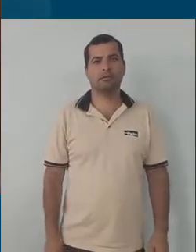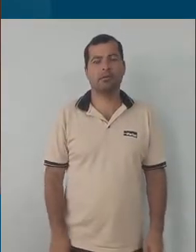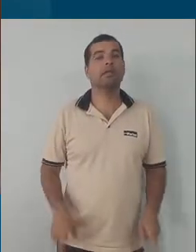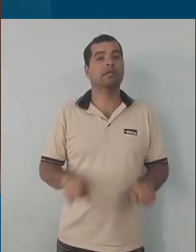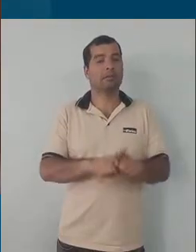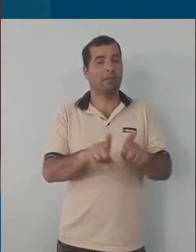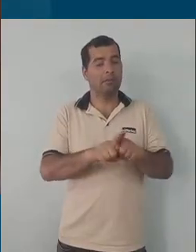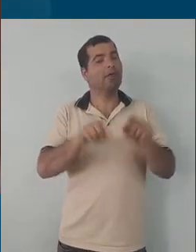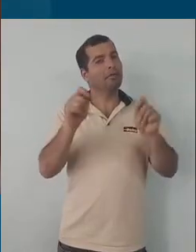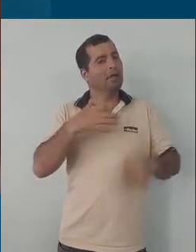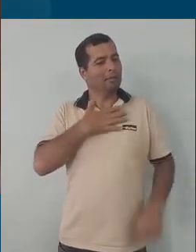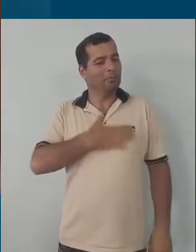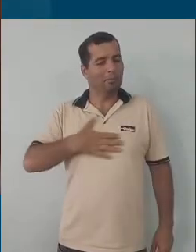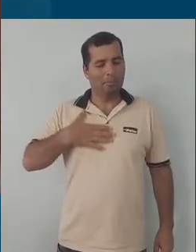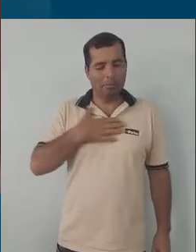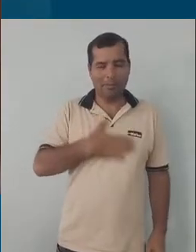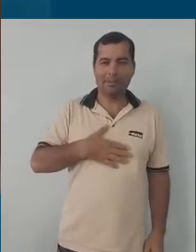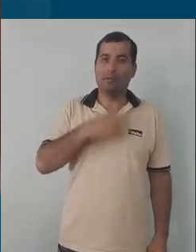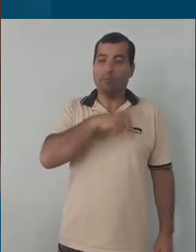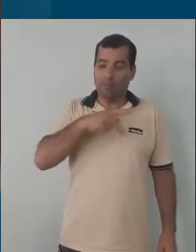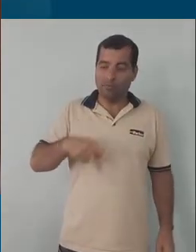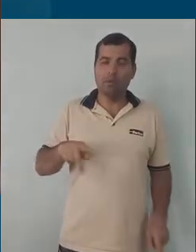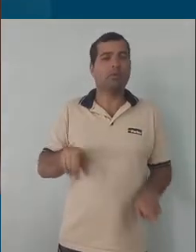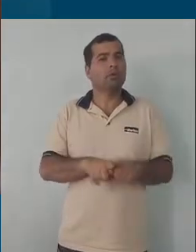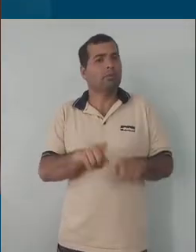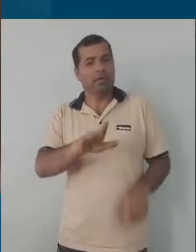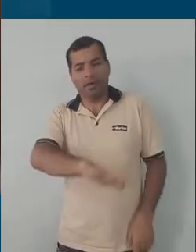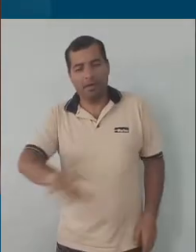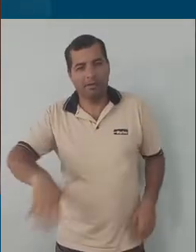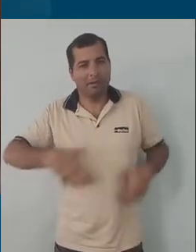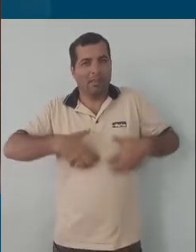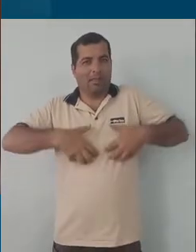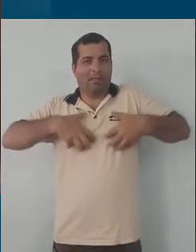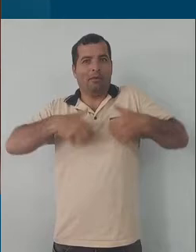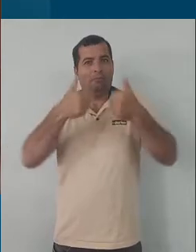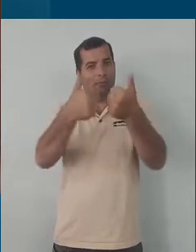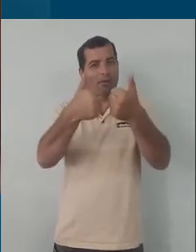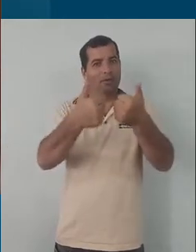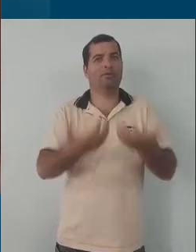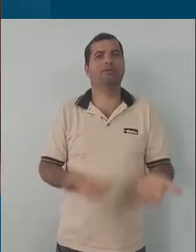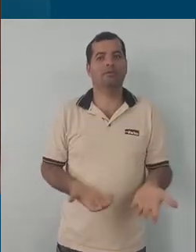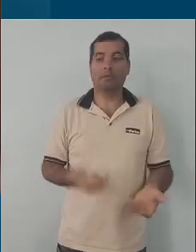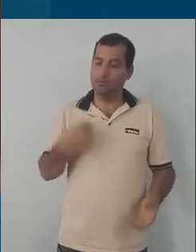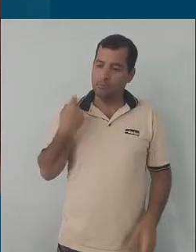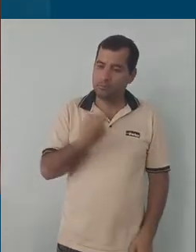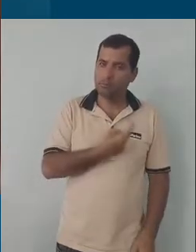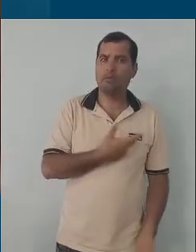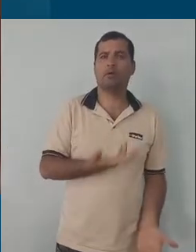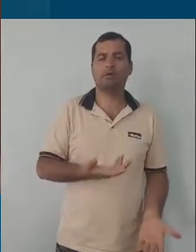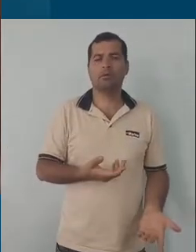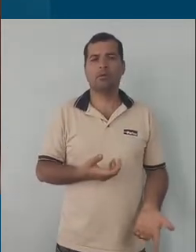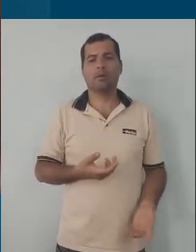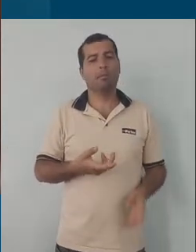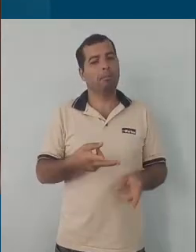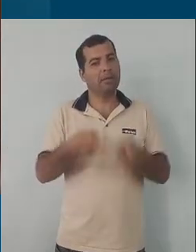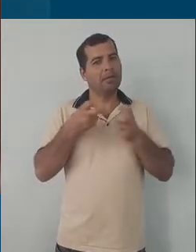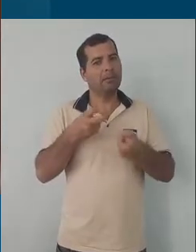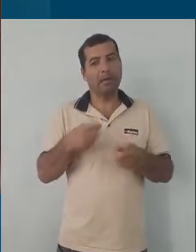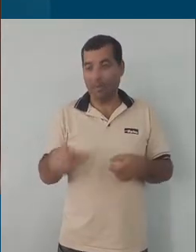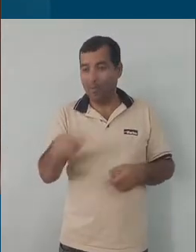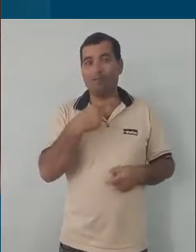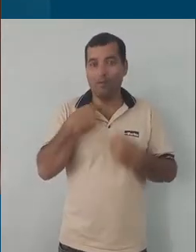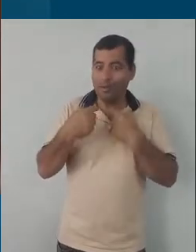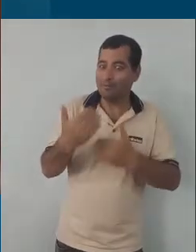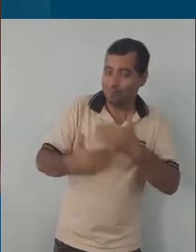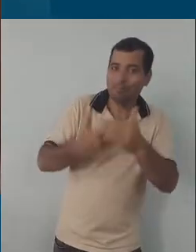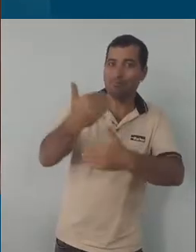prazeroso para o professor e para as crianças. Nós vencemos a falta de interesse, que do jeito que a escola